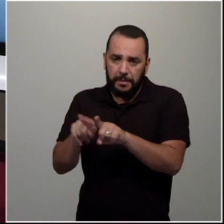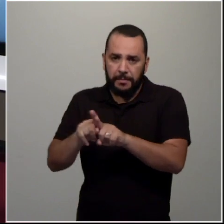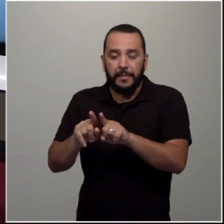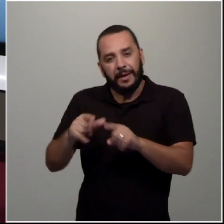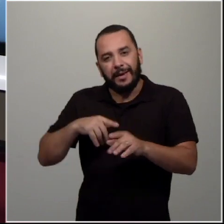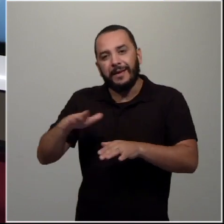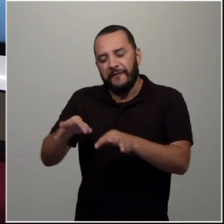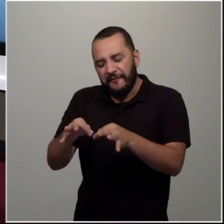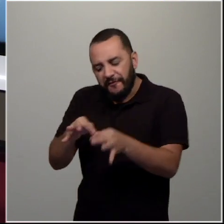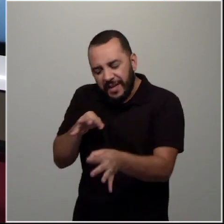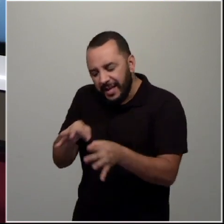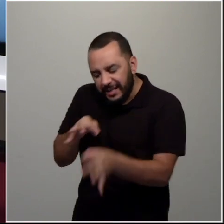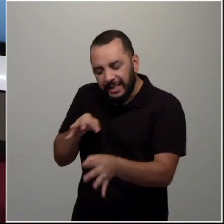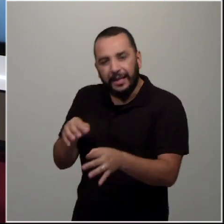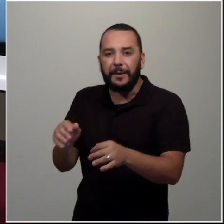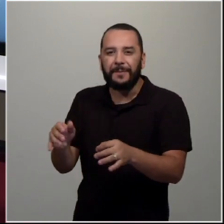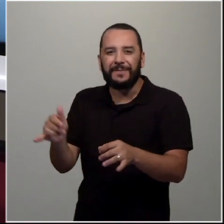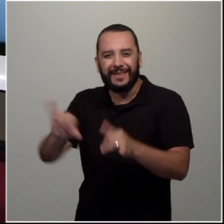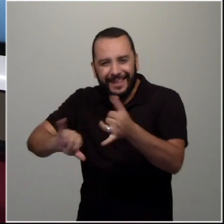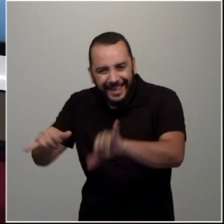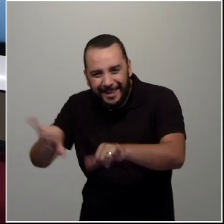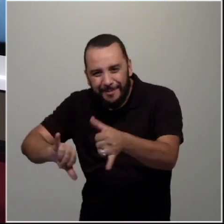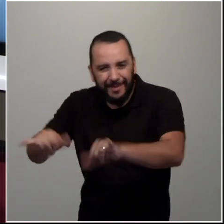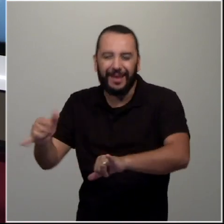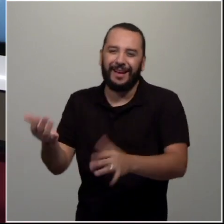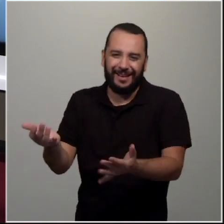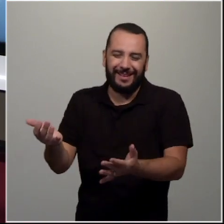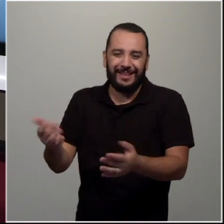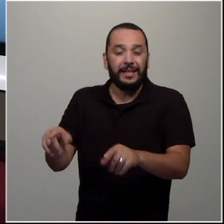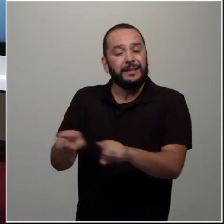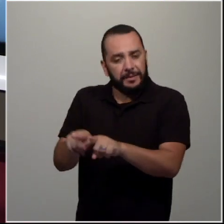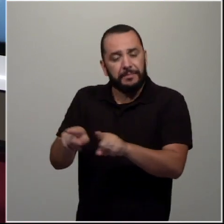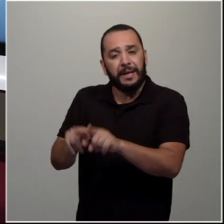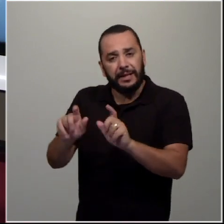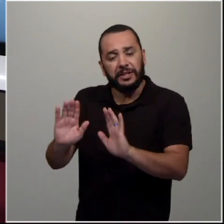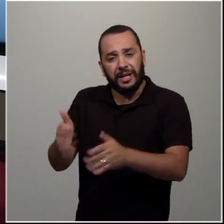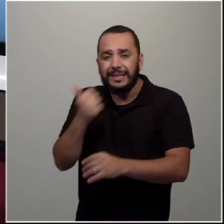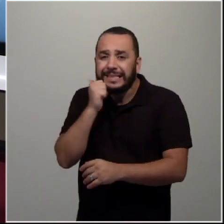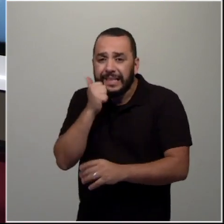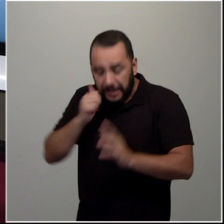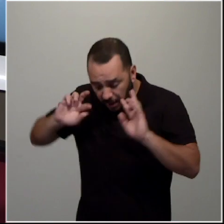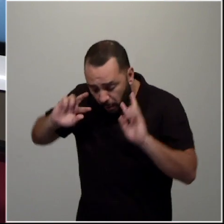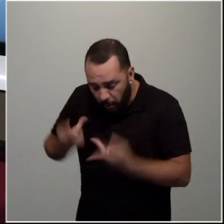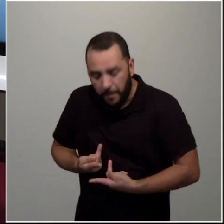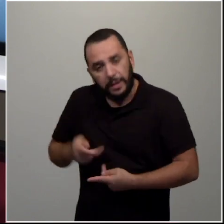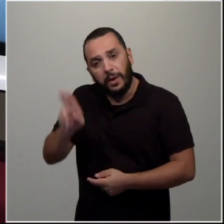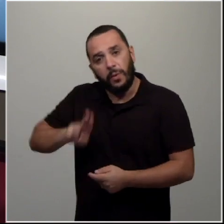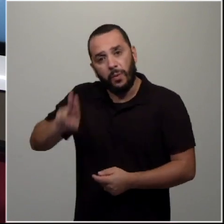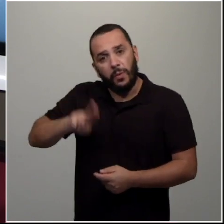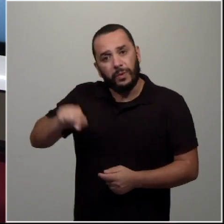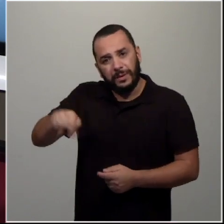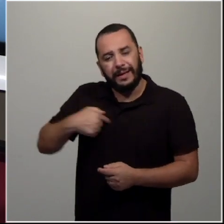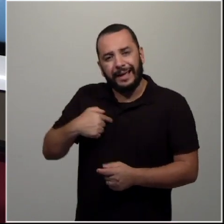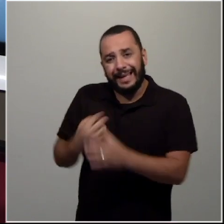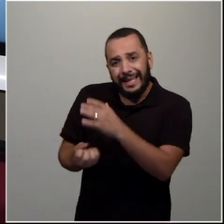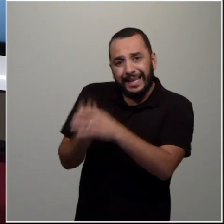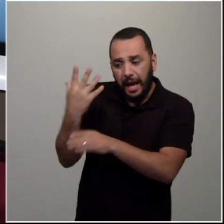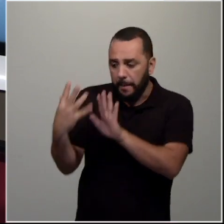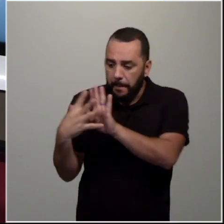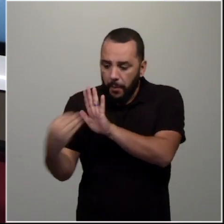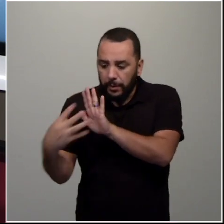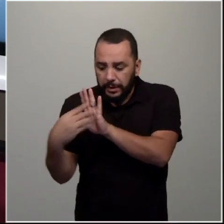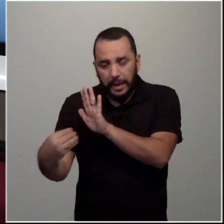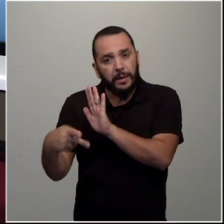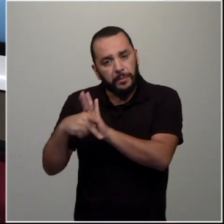da física da química ou até mesmo as ciências humanas vêm usando essa idéia de criar modelos matemáticos para